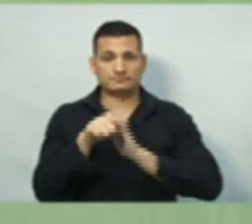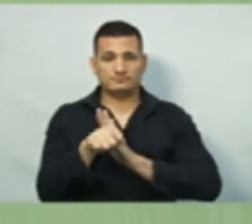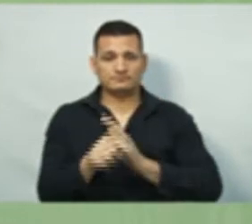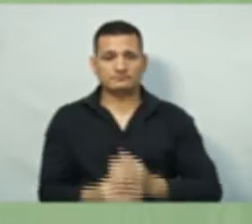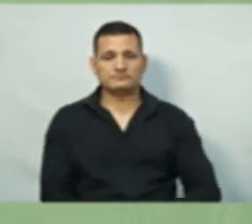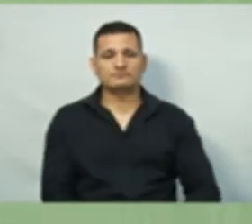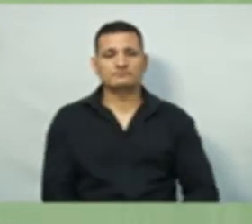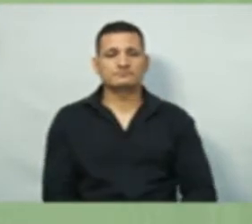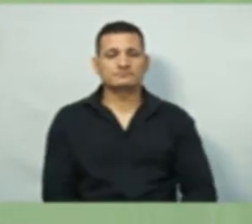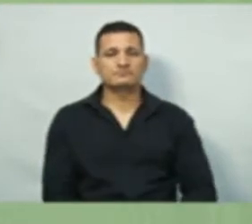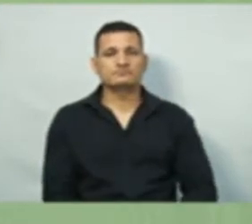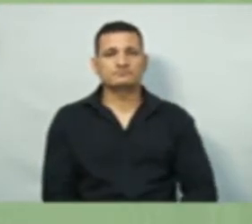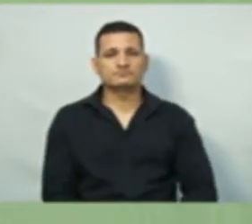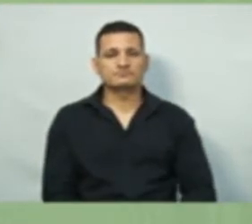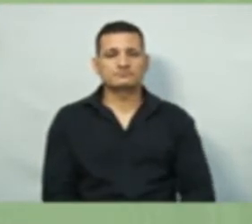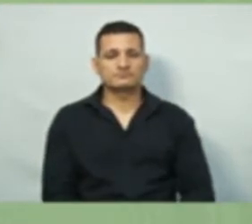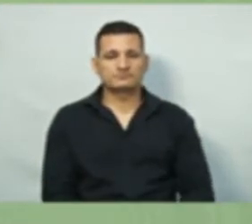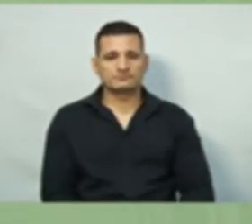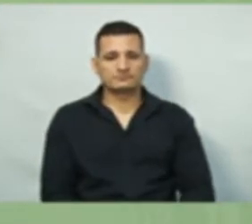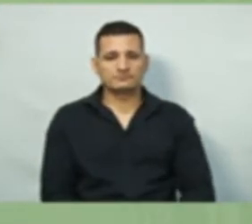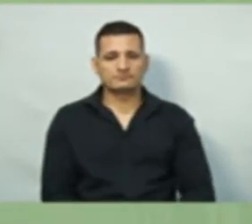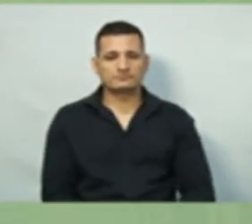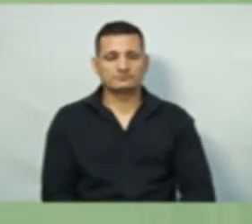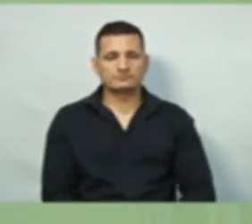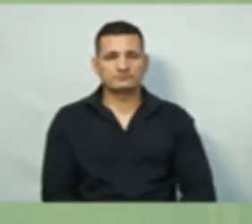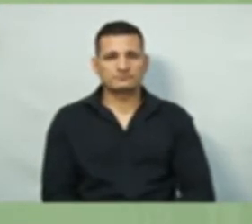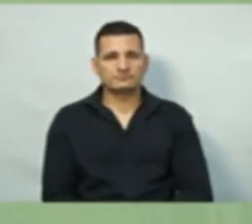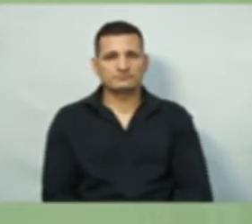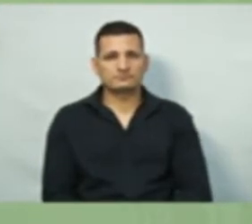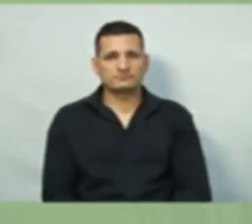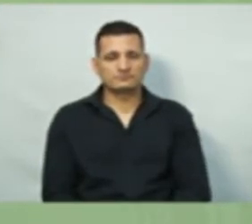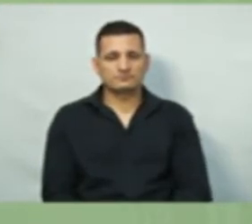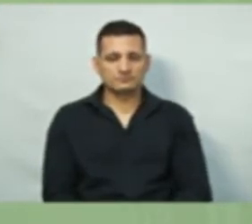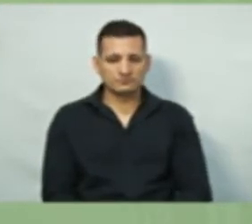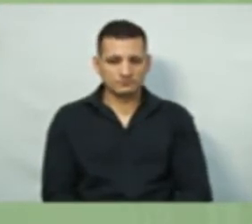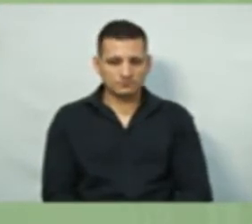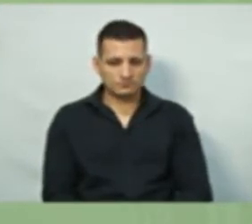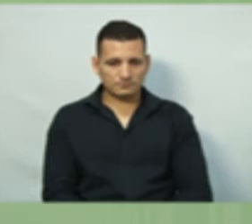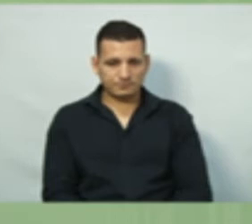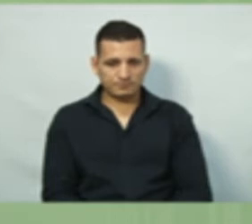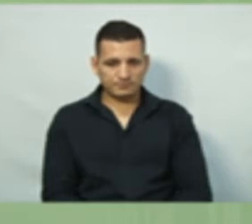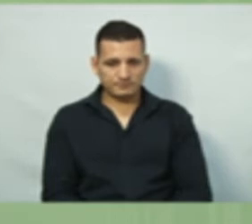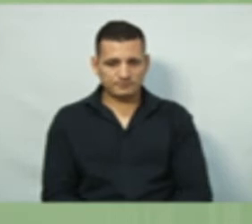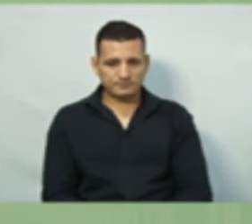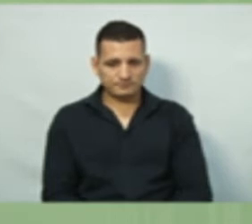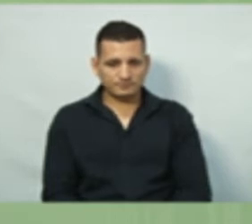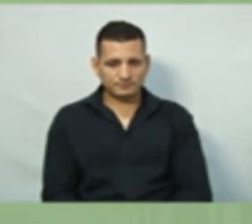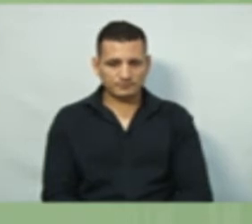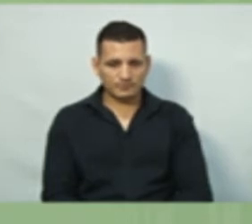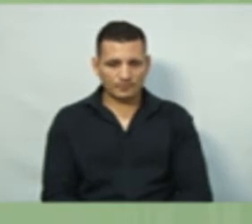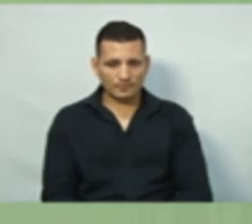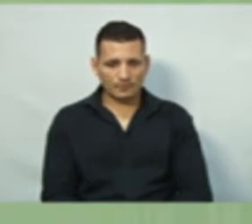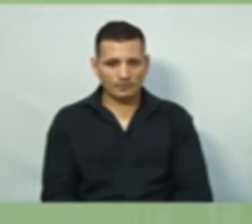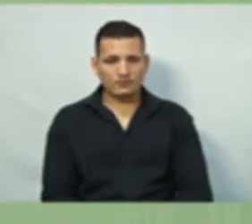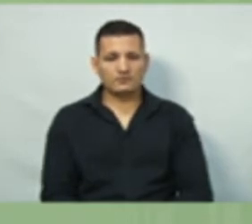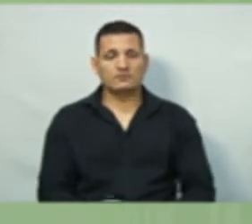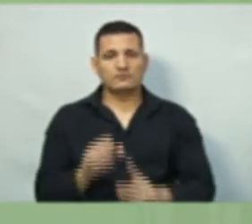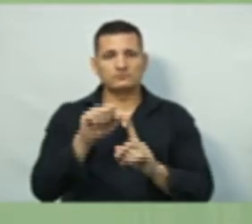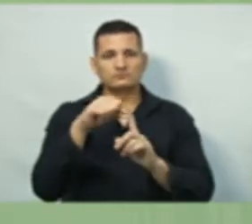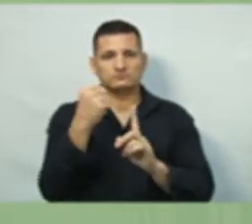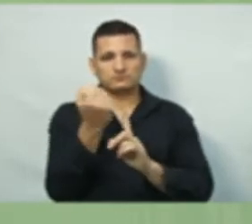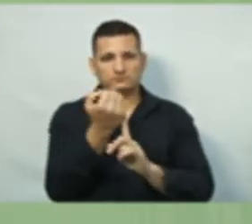só apagar aqui, porque eu usei todo o espaço. Na letra B, nós temos: as